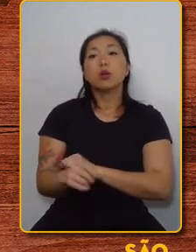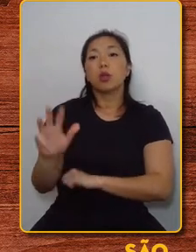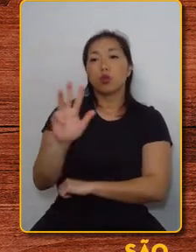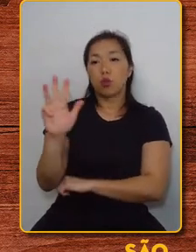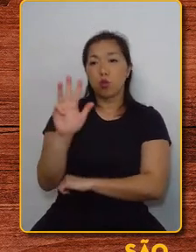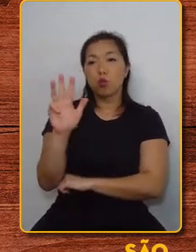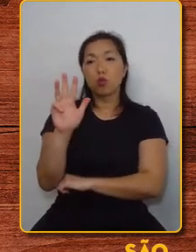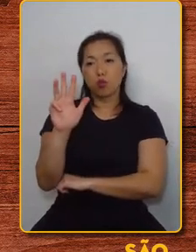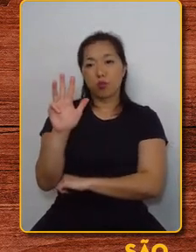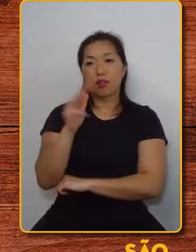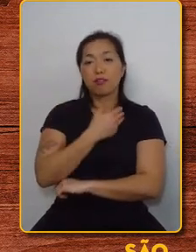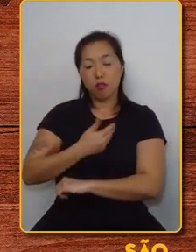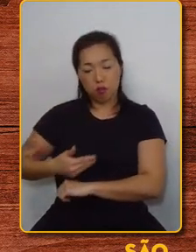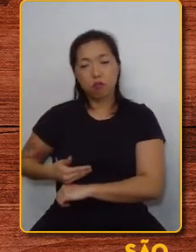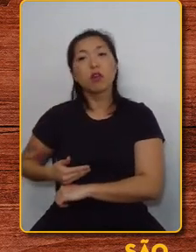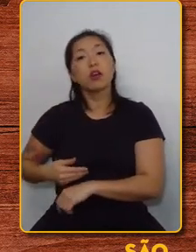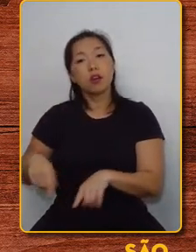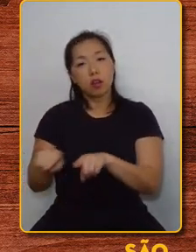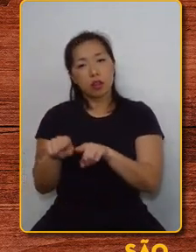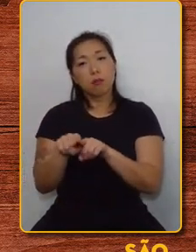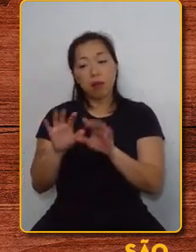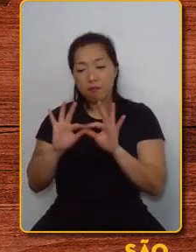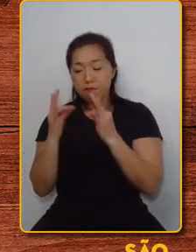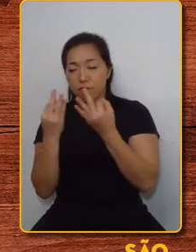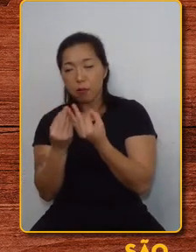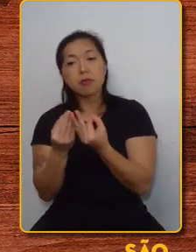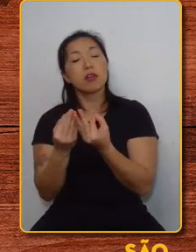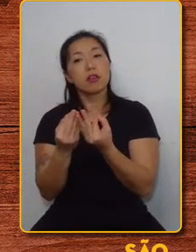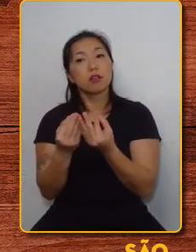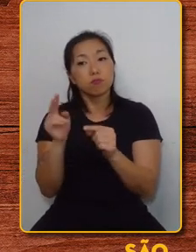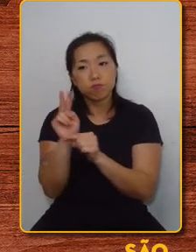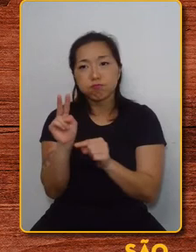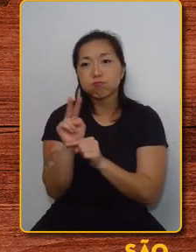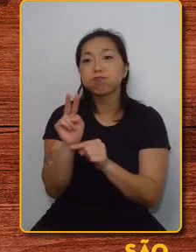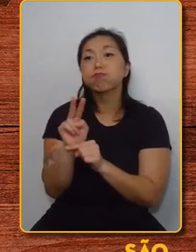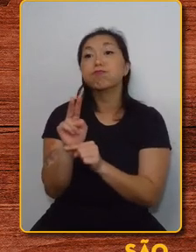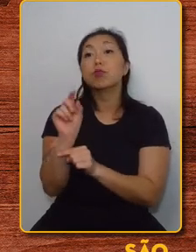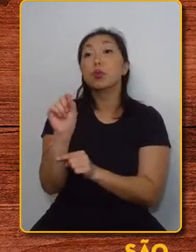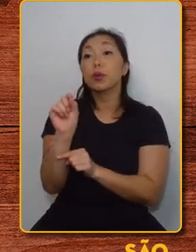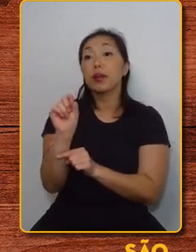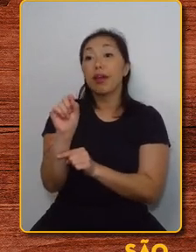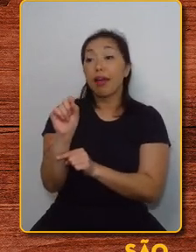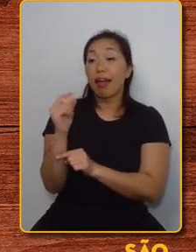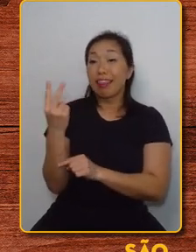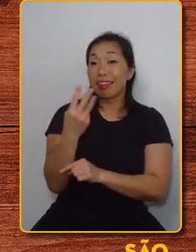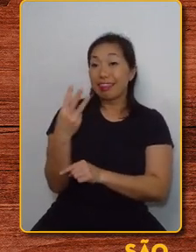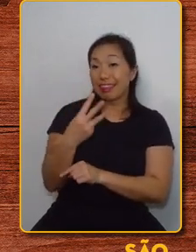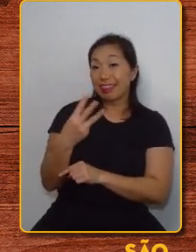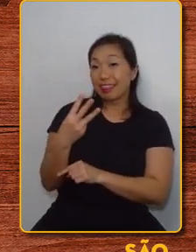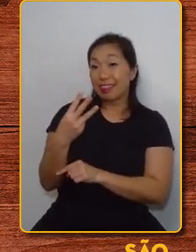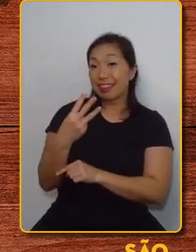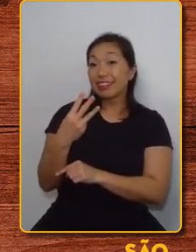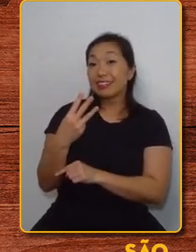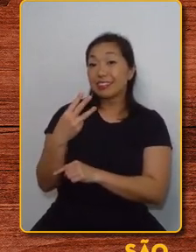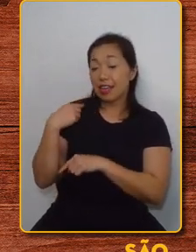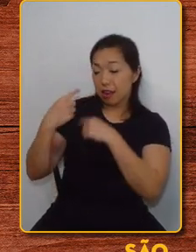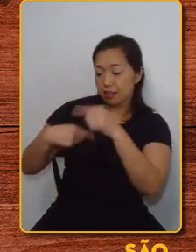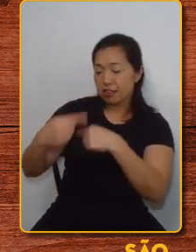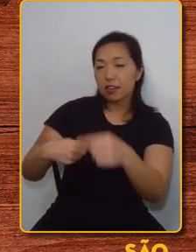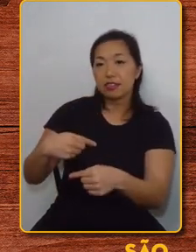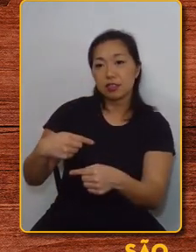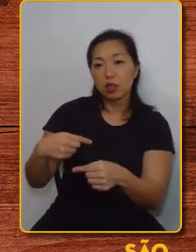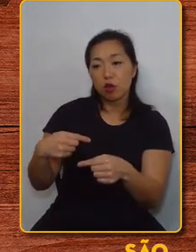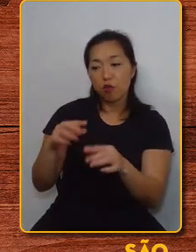hoje quem toca as nossas cooperativas já é a terceira geração do MST. Então lá, firme e forte. Então isso é real, é possível